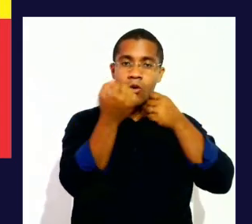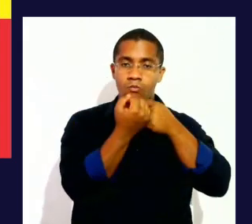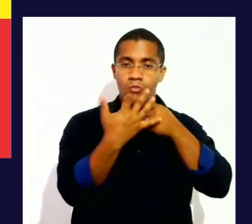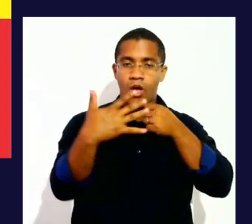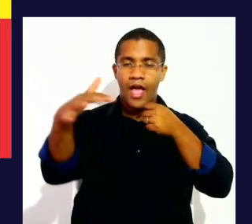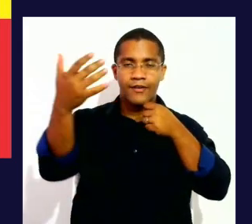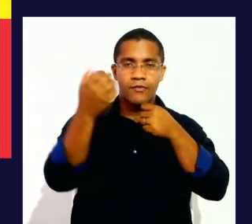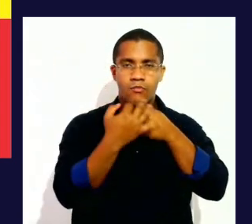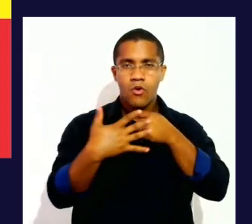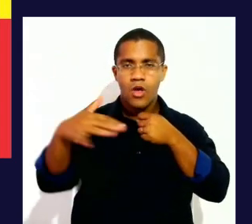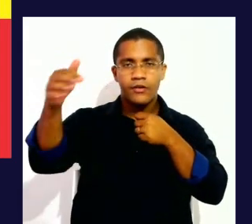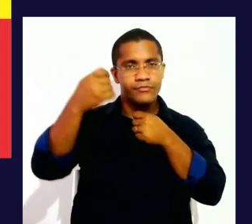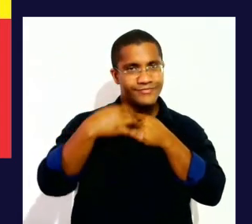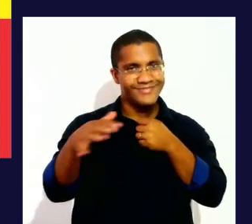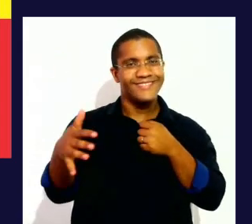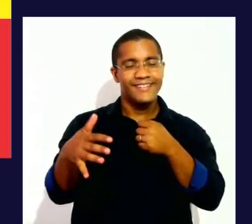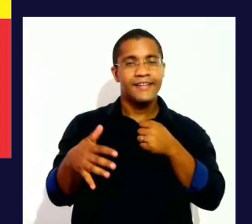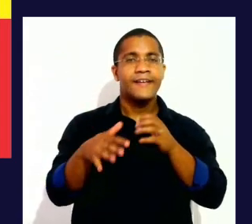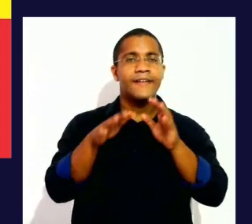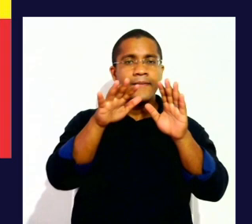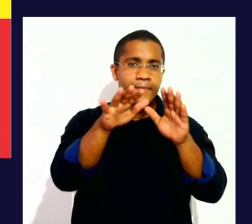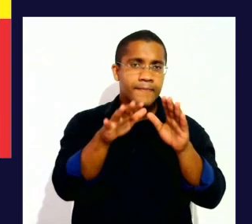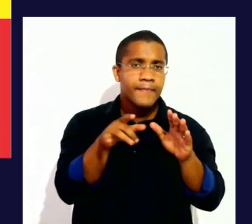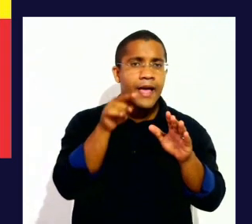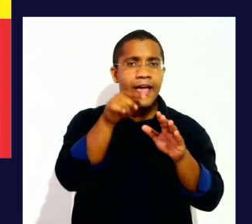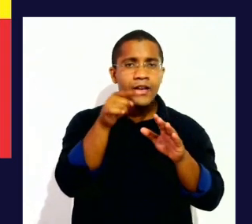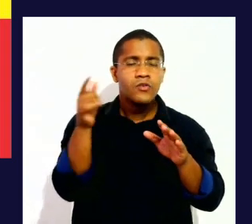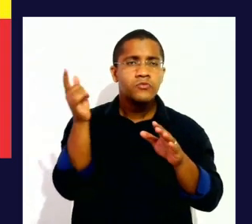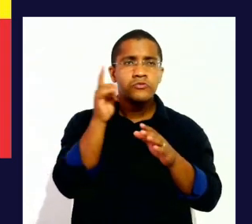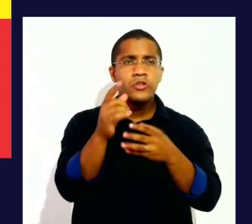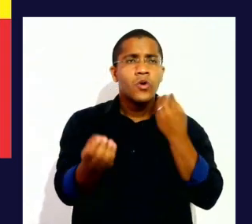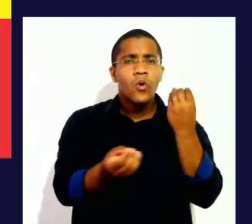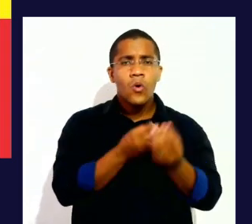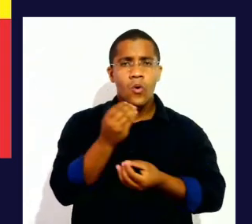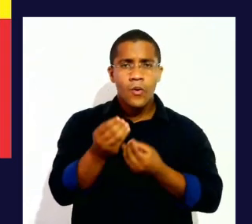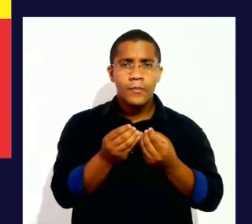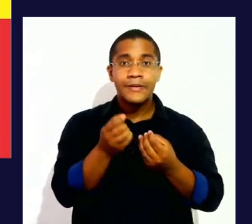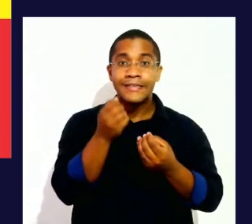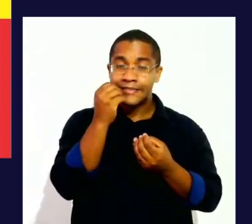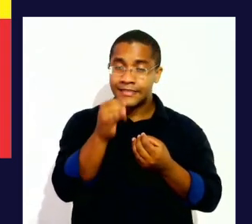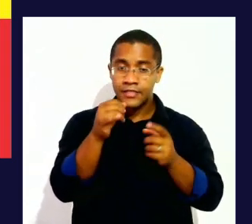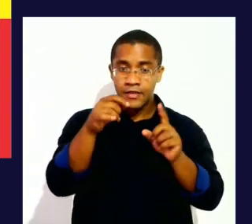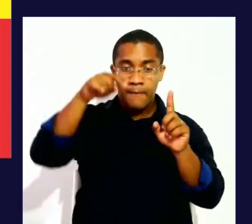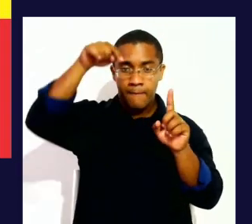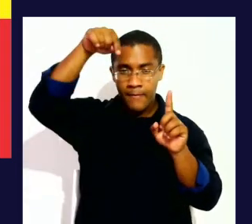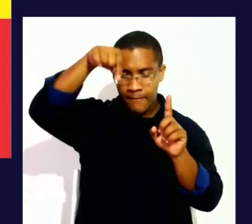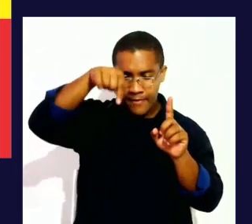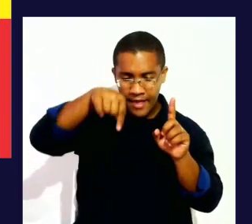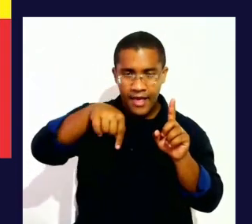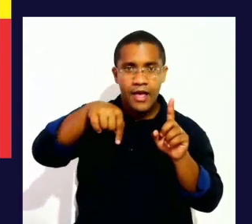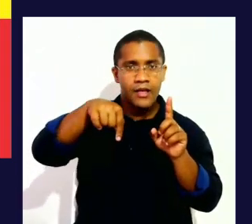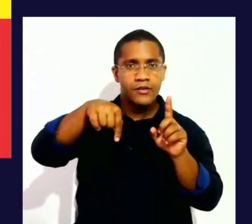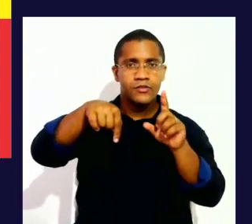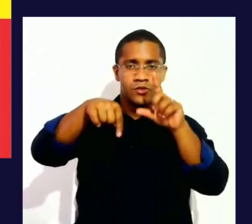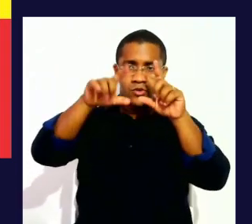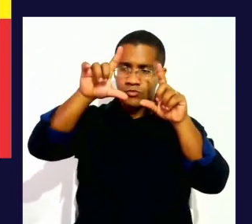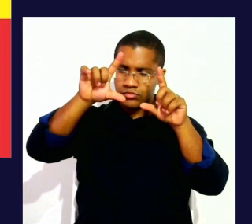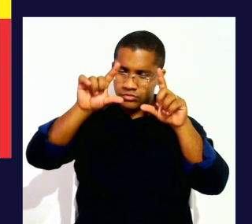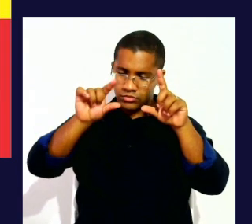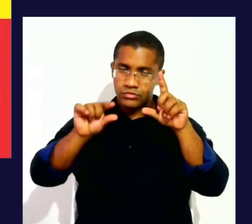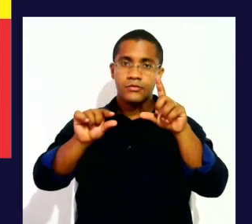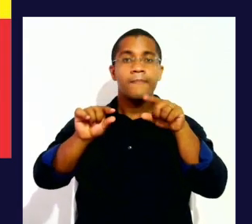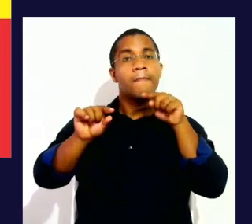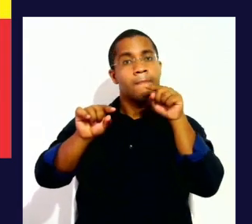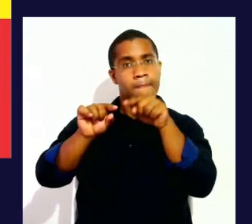de calor será para o material, caracterizando condutores térmicos. Quanto menor for o valor,